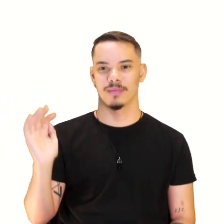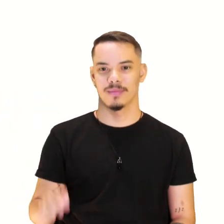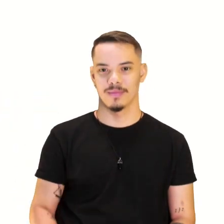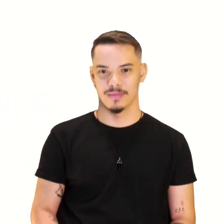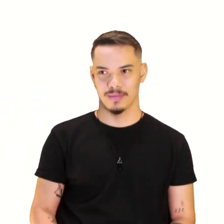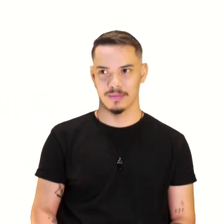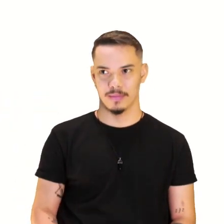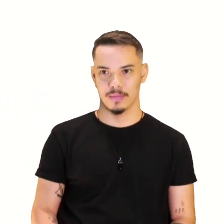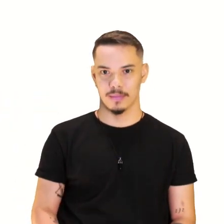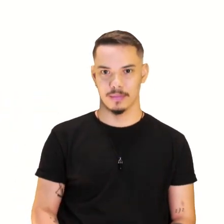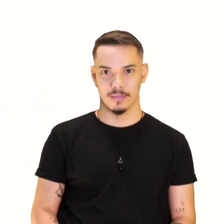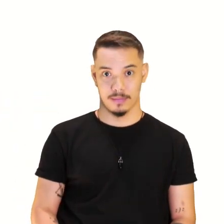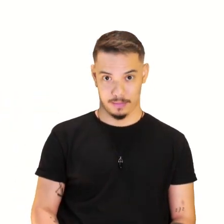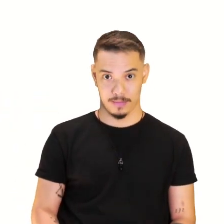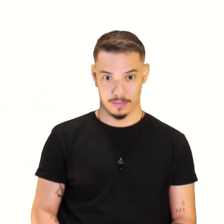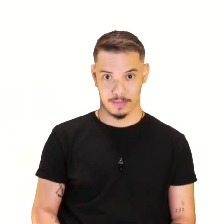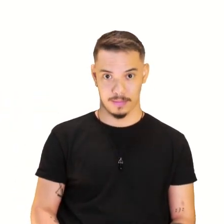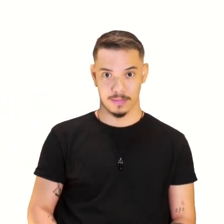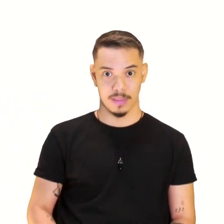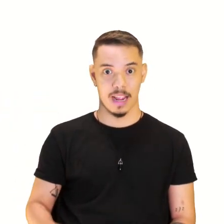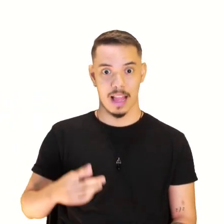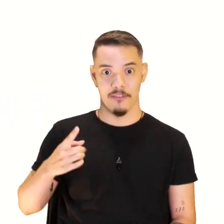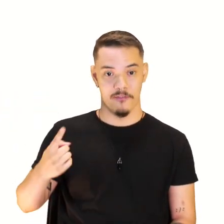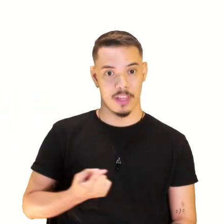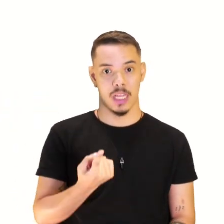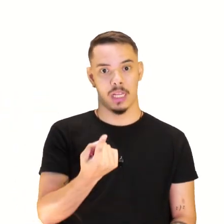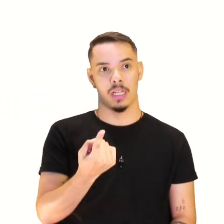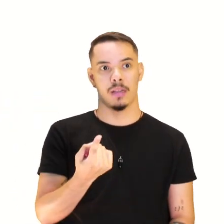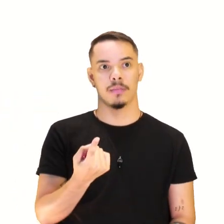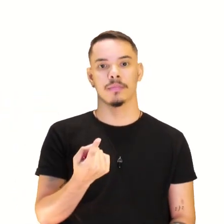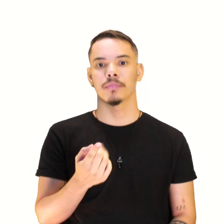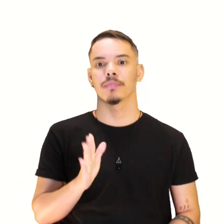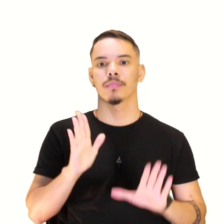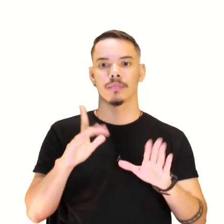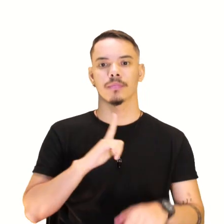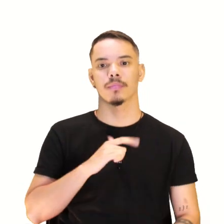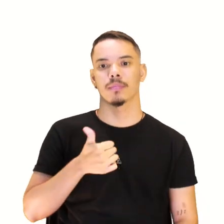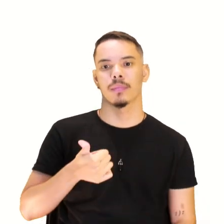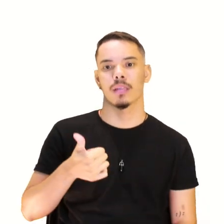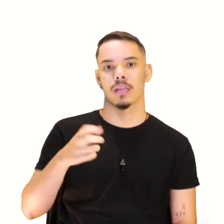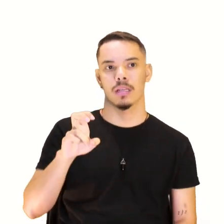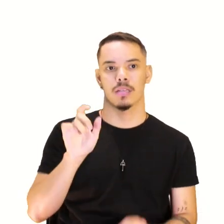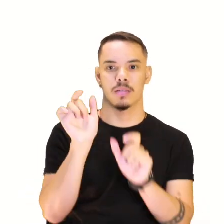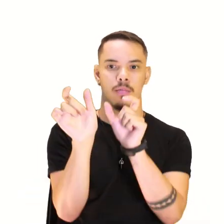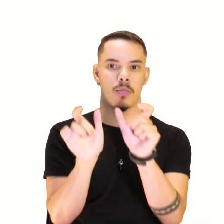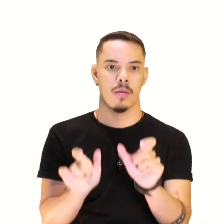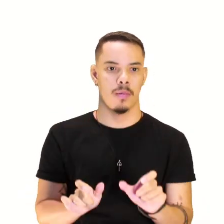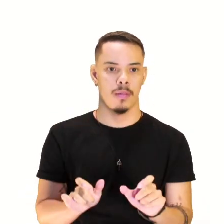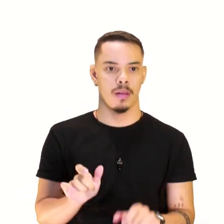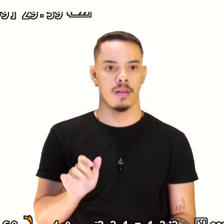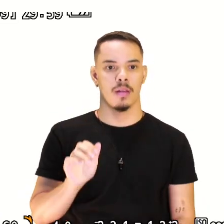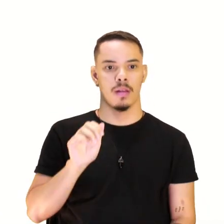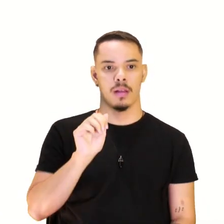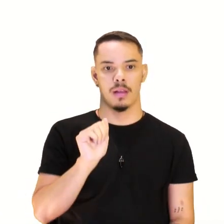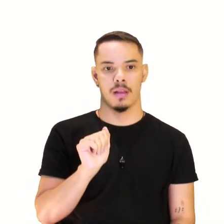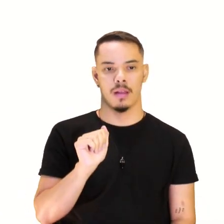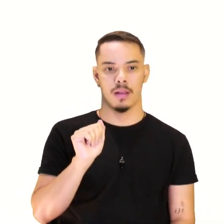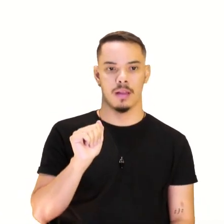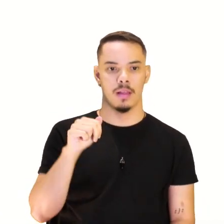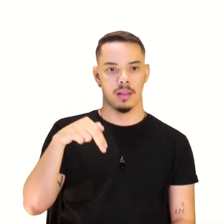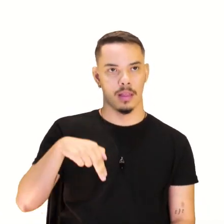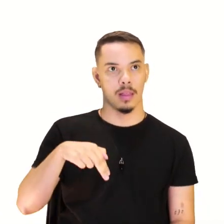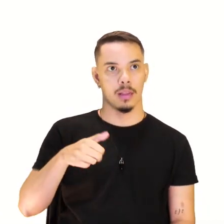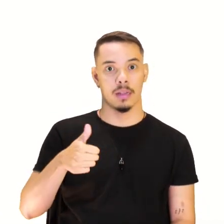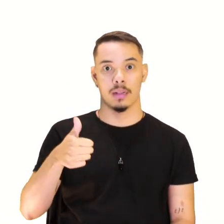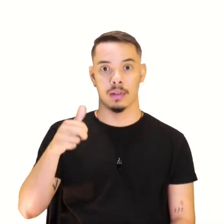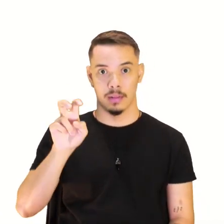PA finita. Tem fim, ó, tem o enésimo termo. Ela tem 15 termos, tá então, escrito o ali. AN vai ser o A15. Isso, a